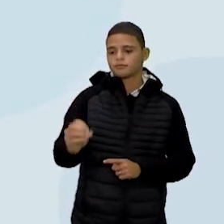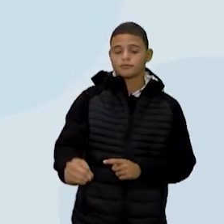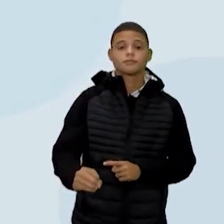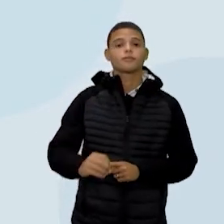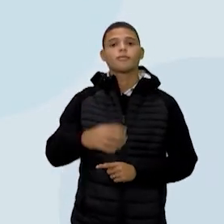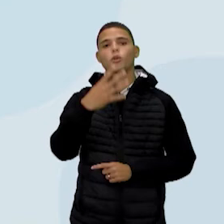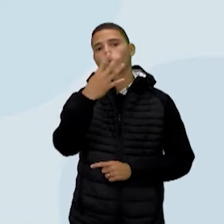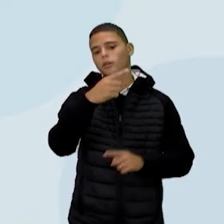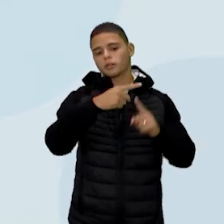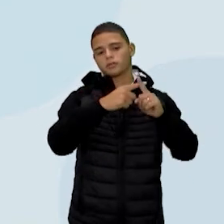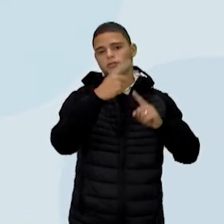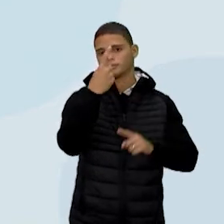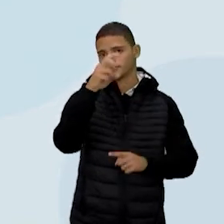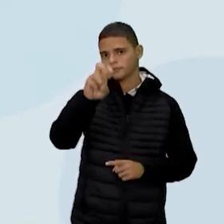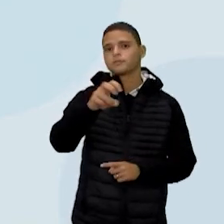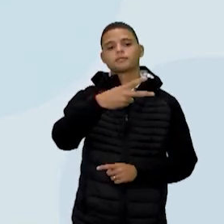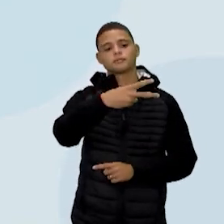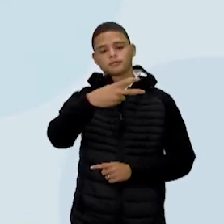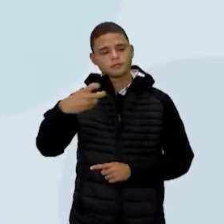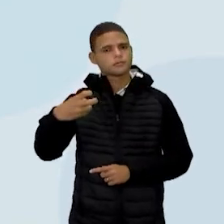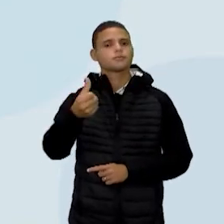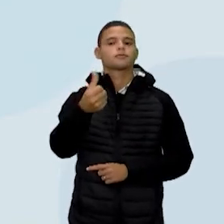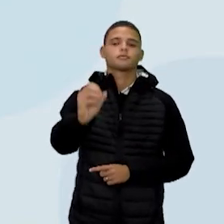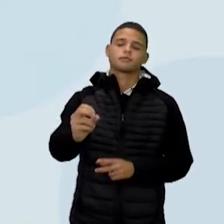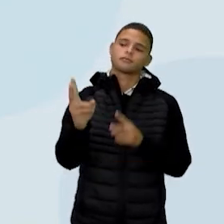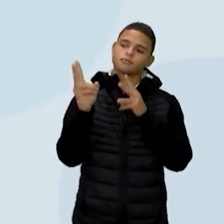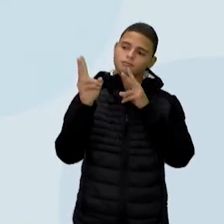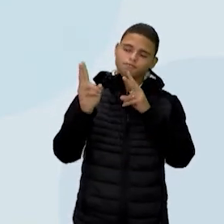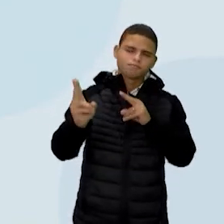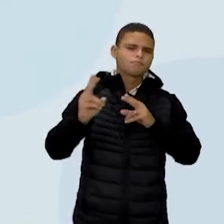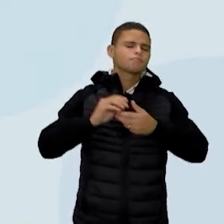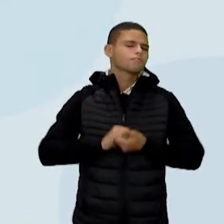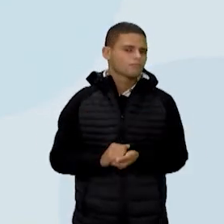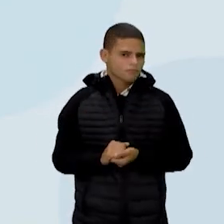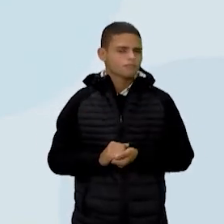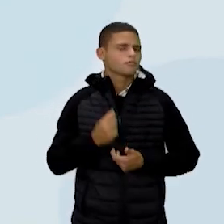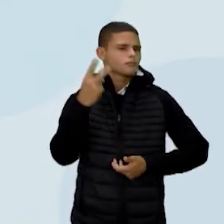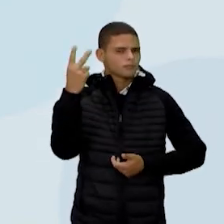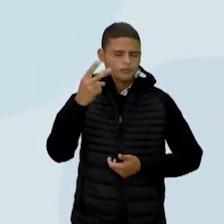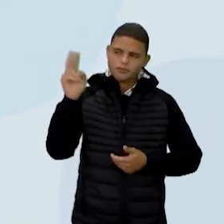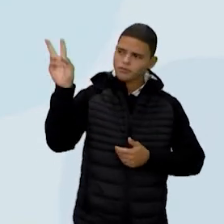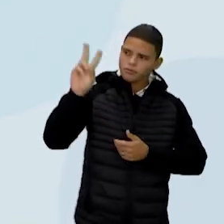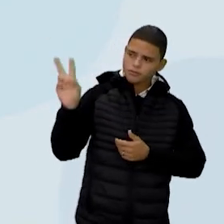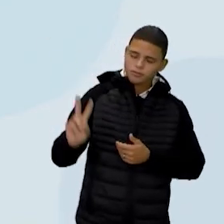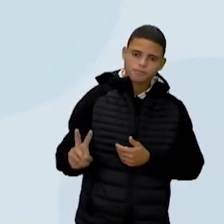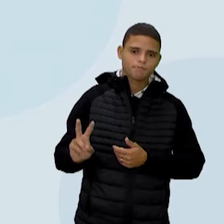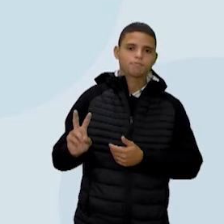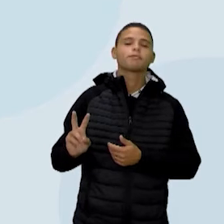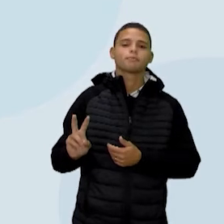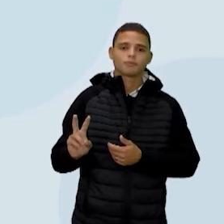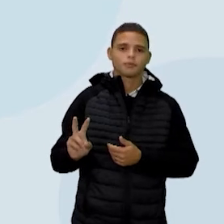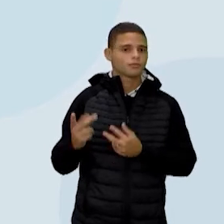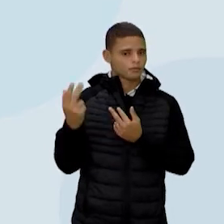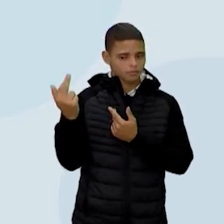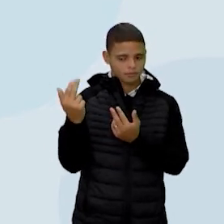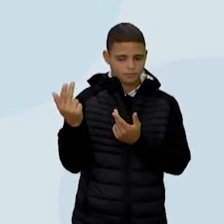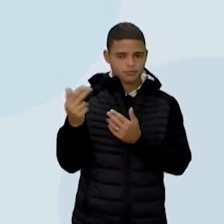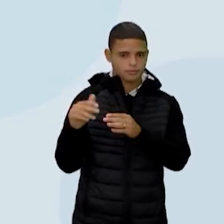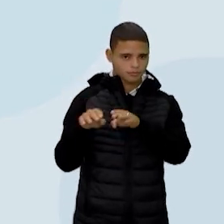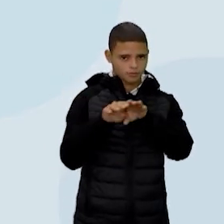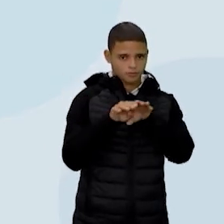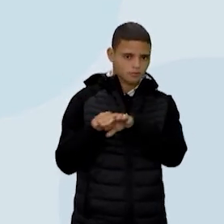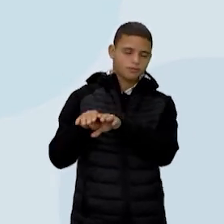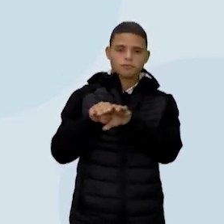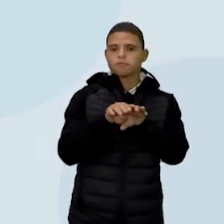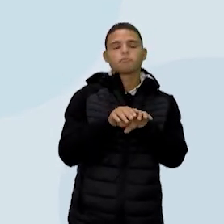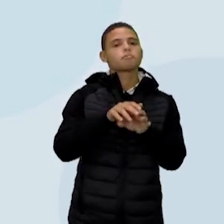4 vezes 15 também é igual a 60. Como os dois valores, os dois produtos são iguais, então